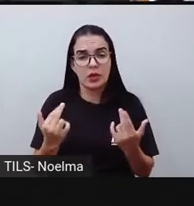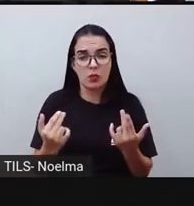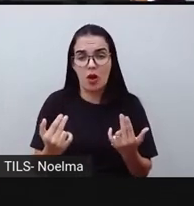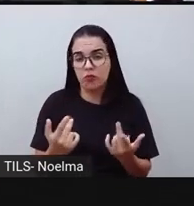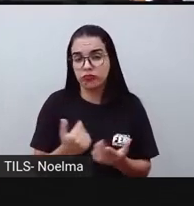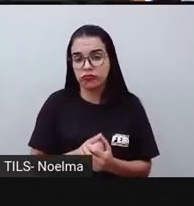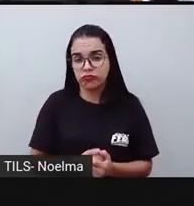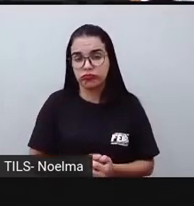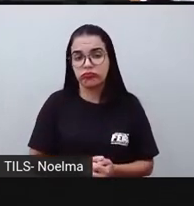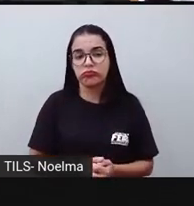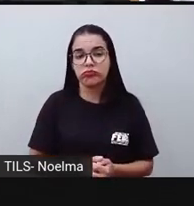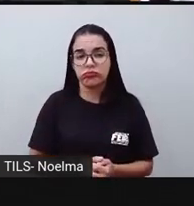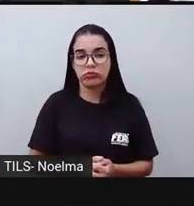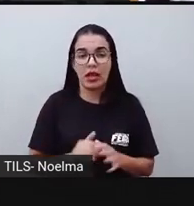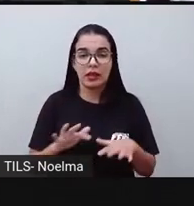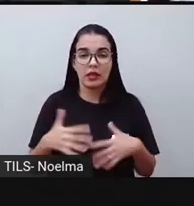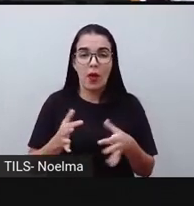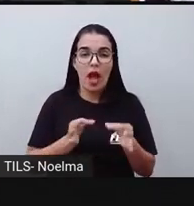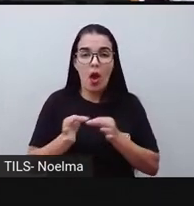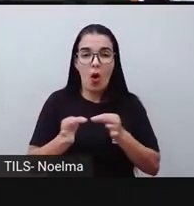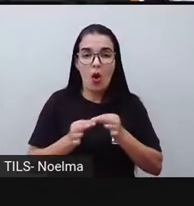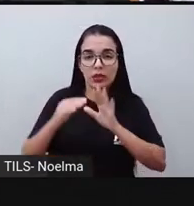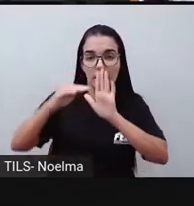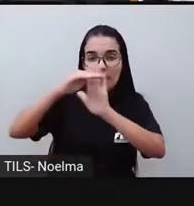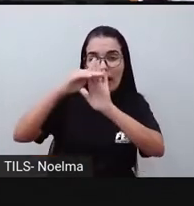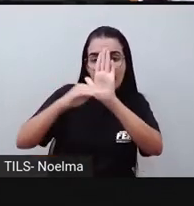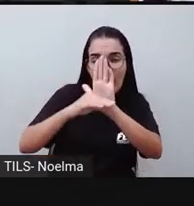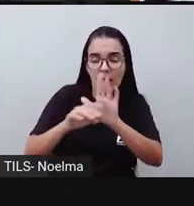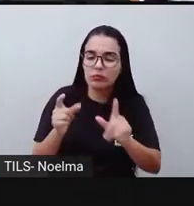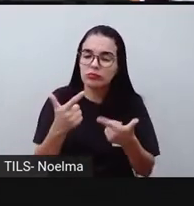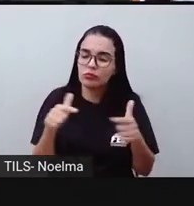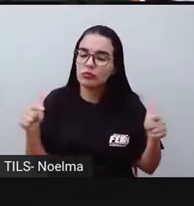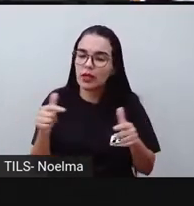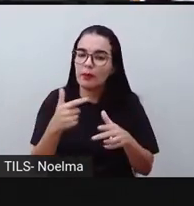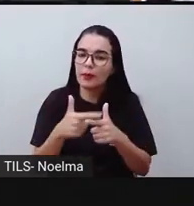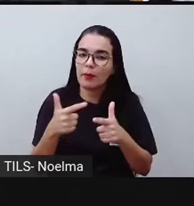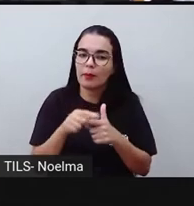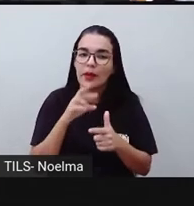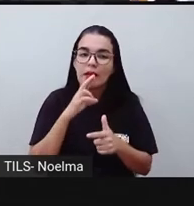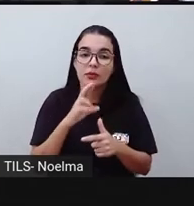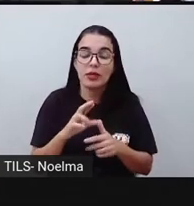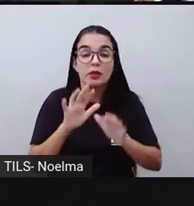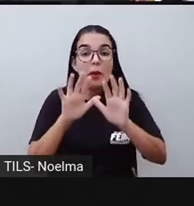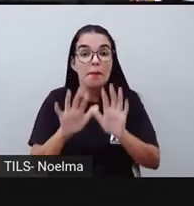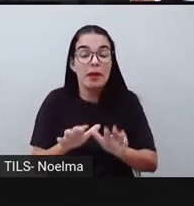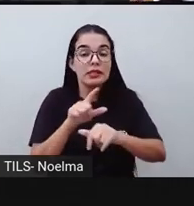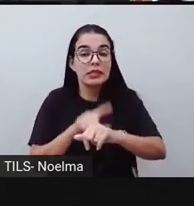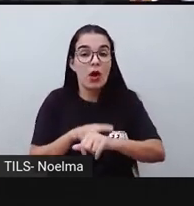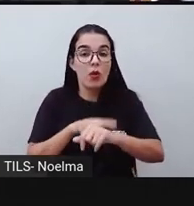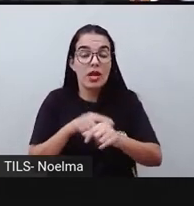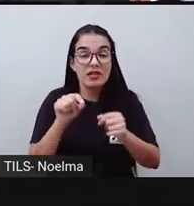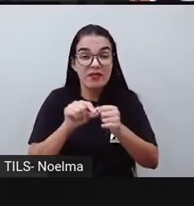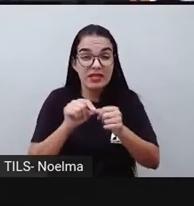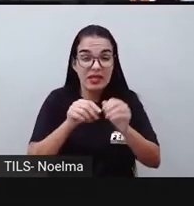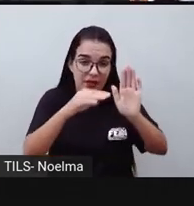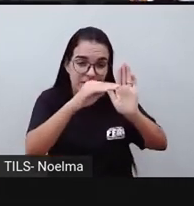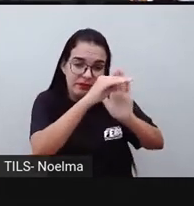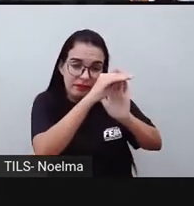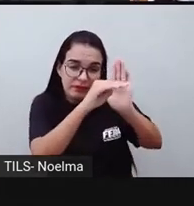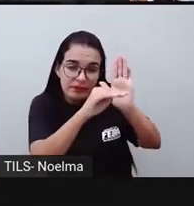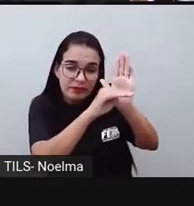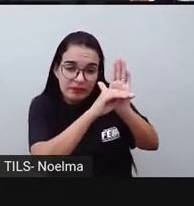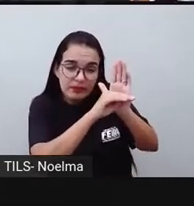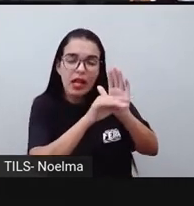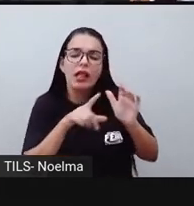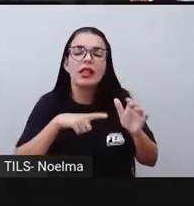de 12. Então, a ordem aí não vai alterar o resultado. Mas na hora de armar esta continha, eu vou ter